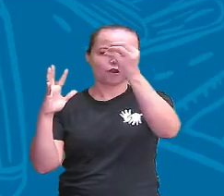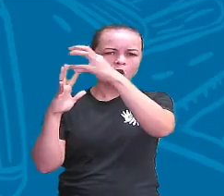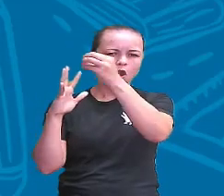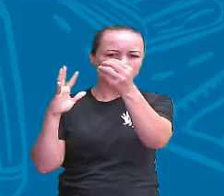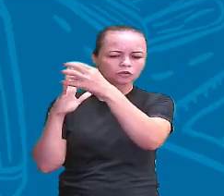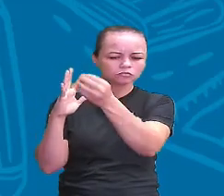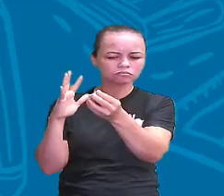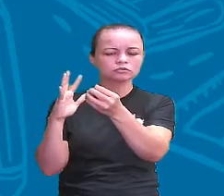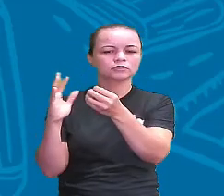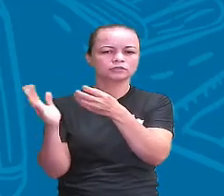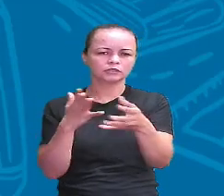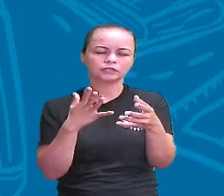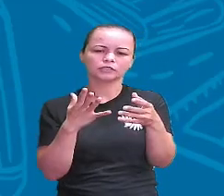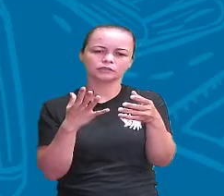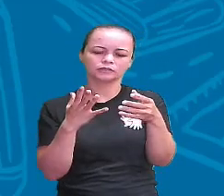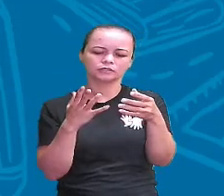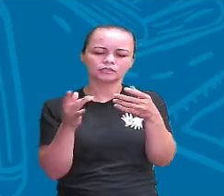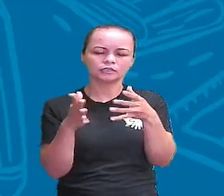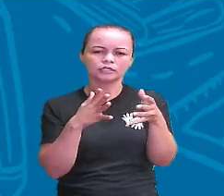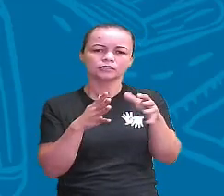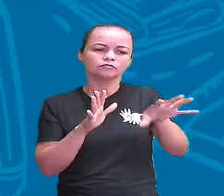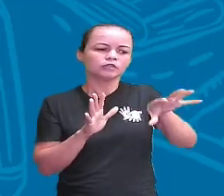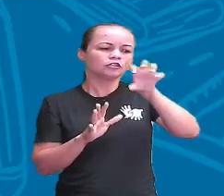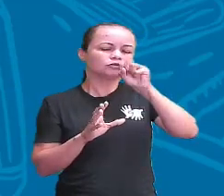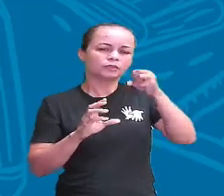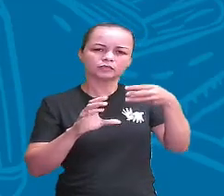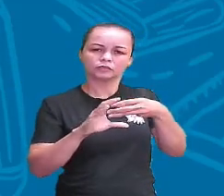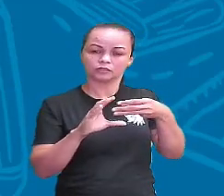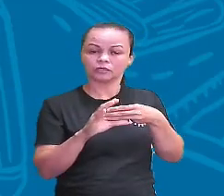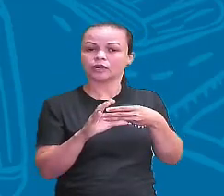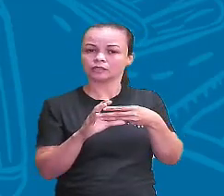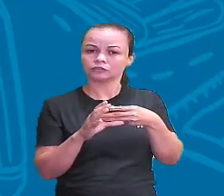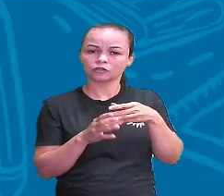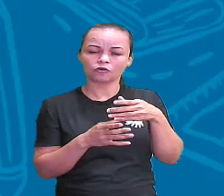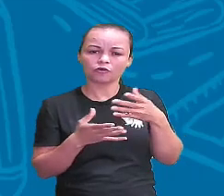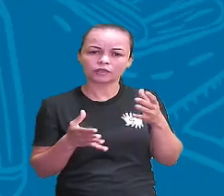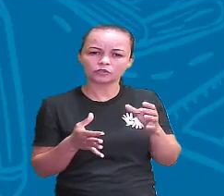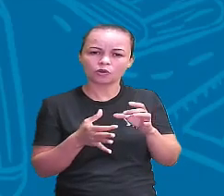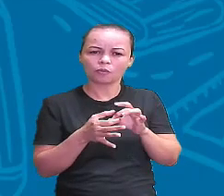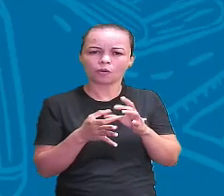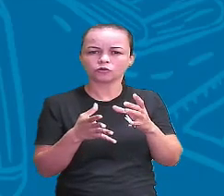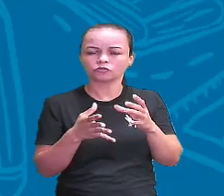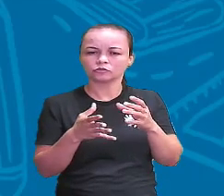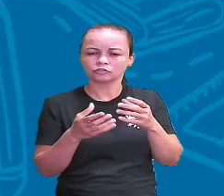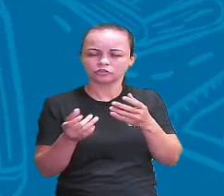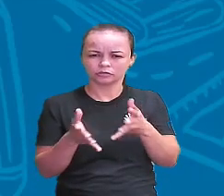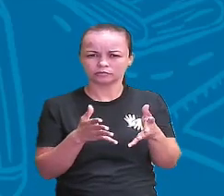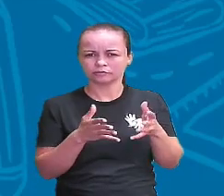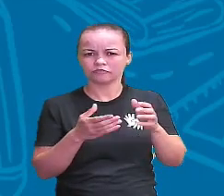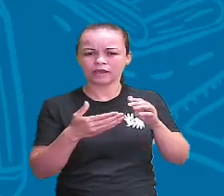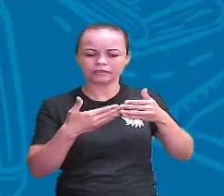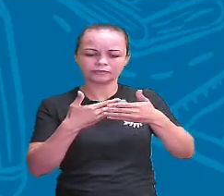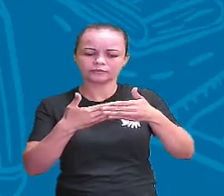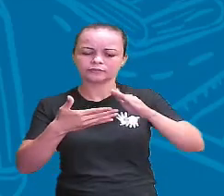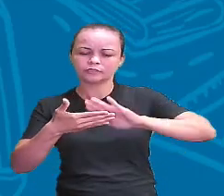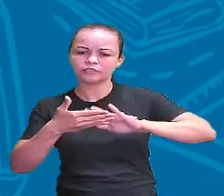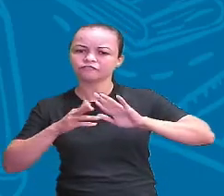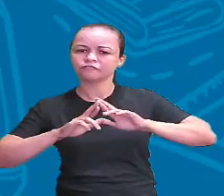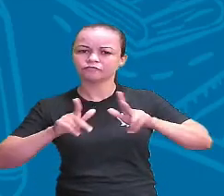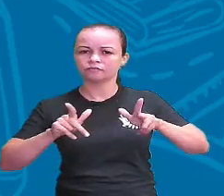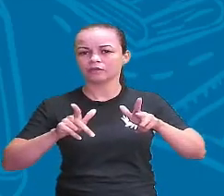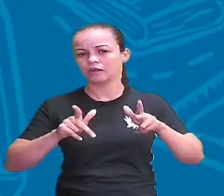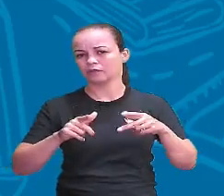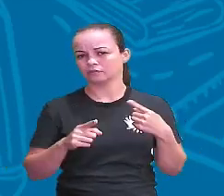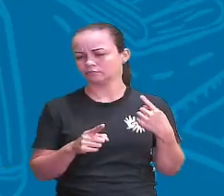fotossíntese e respiração celular são moedas, são faces opostas de uma mesma moeda. Por quê, gente?